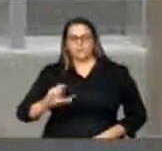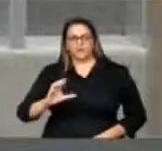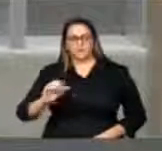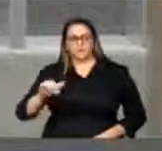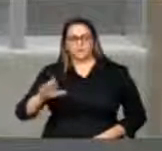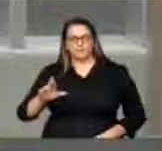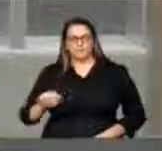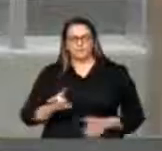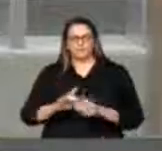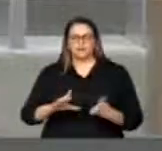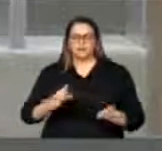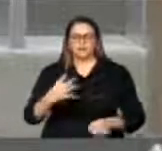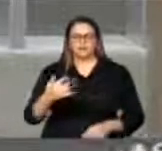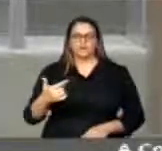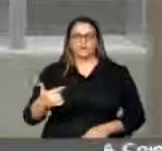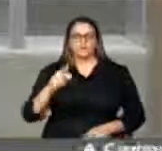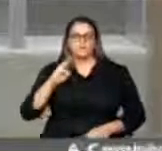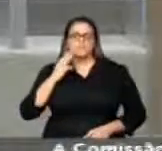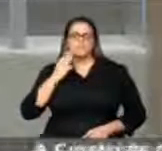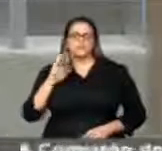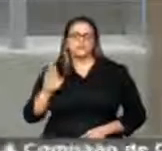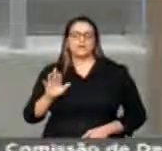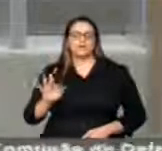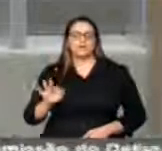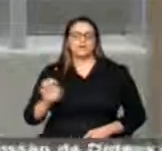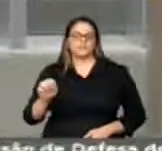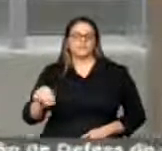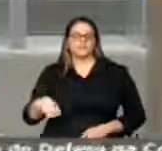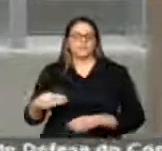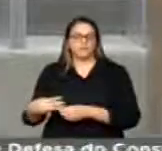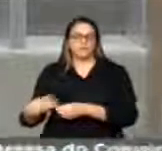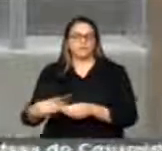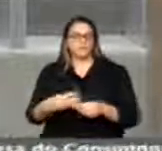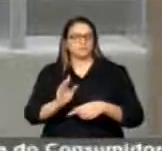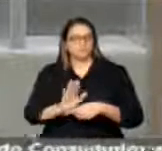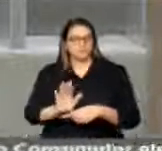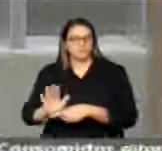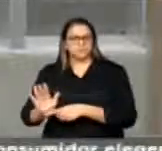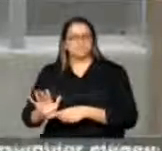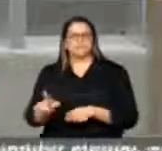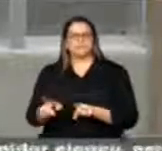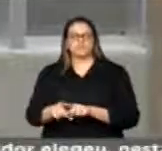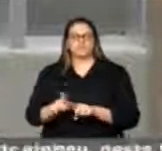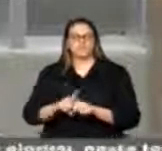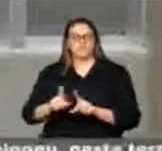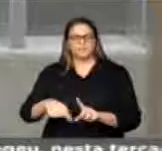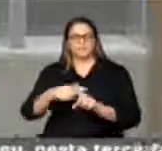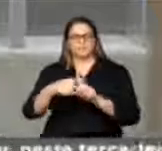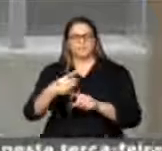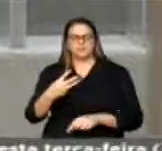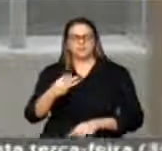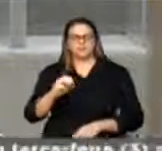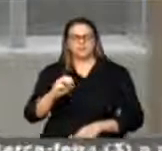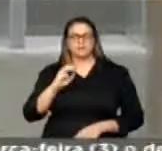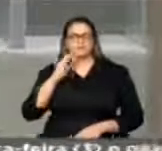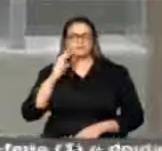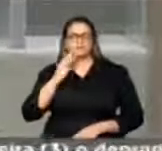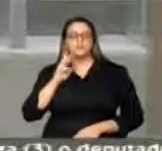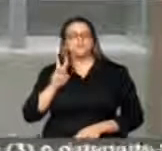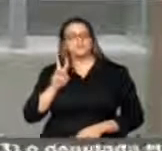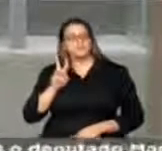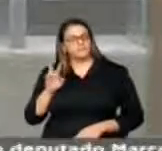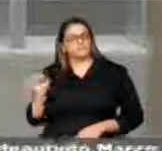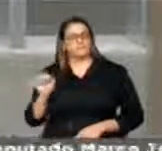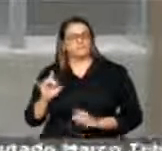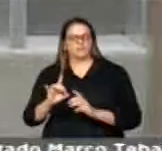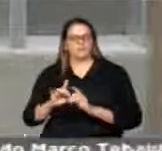de reais do FEM para municípios, e ainda tem mais 30 milhões já empenhado